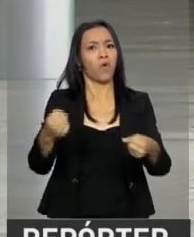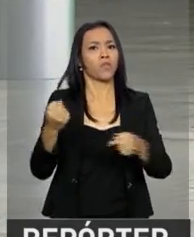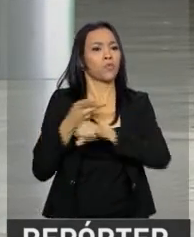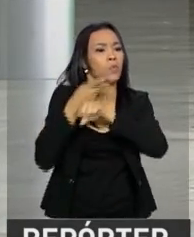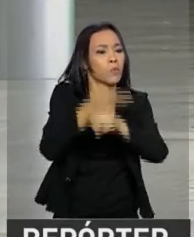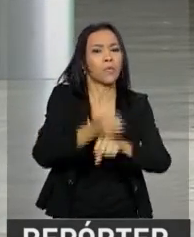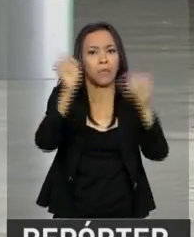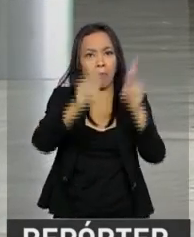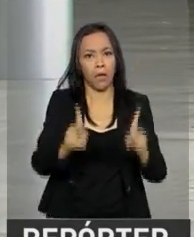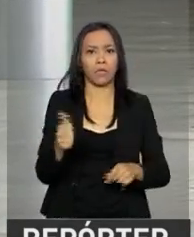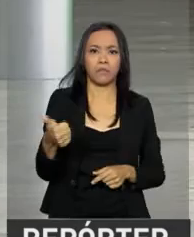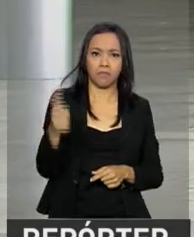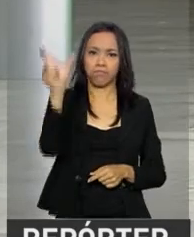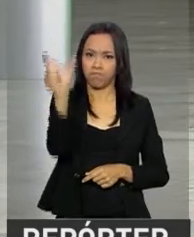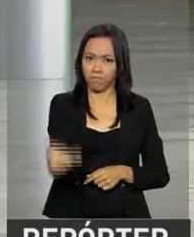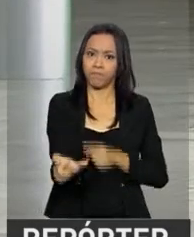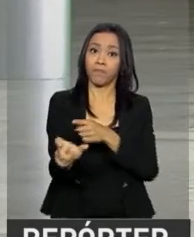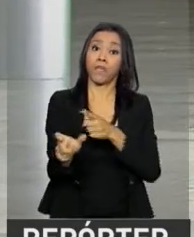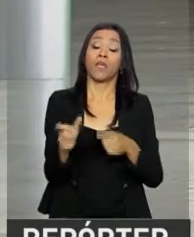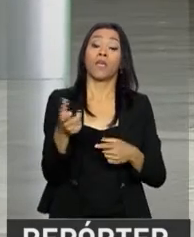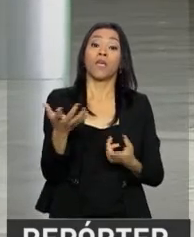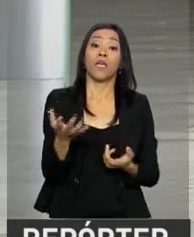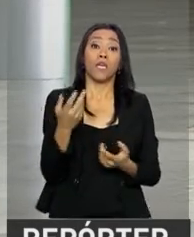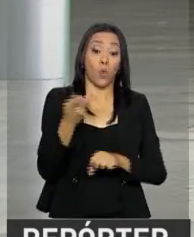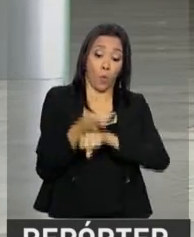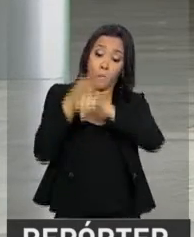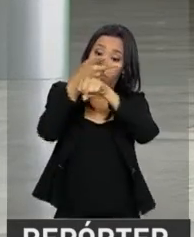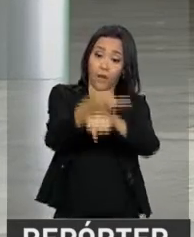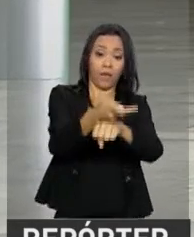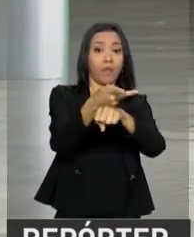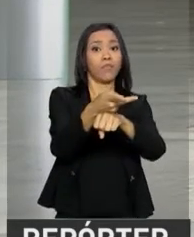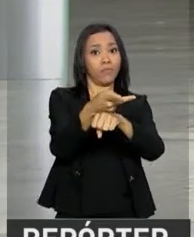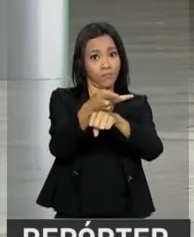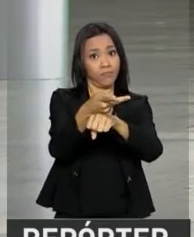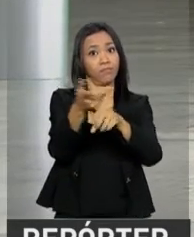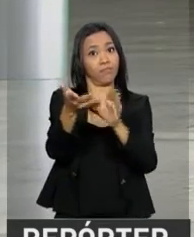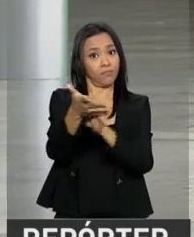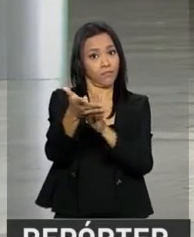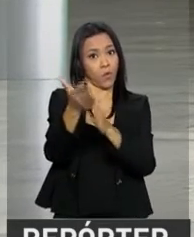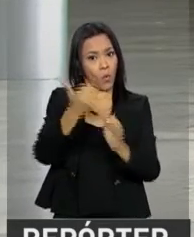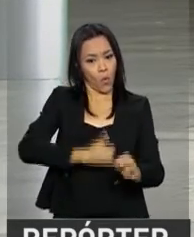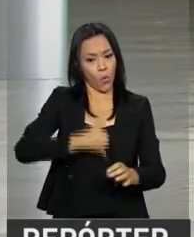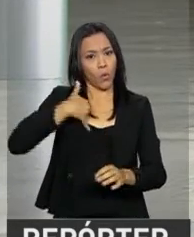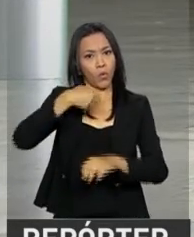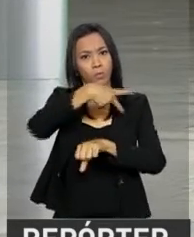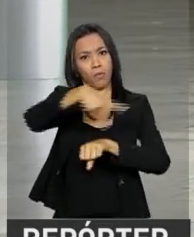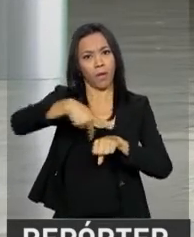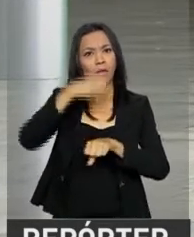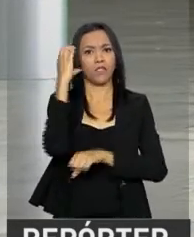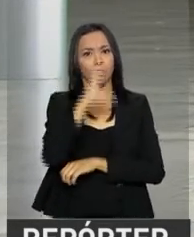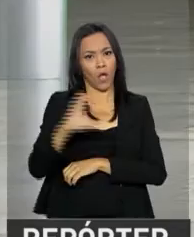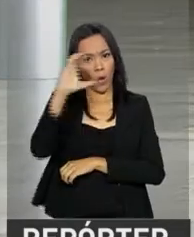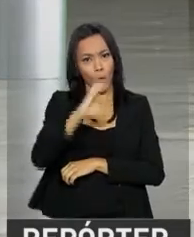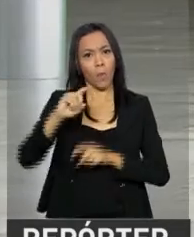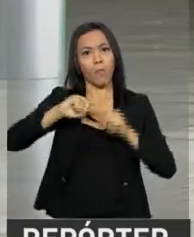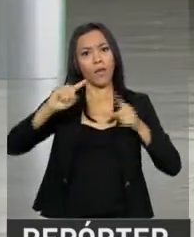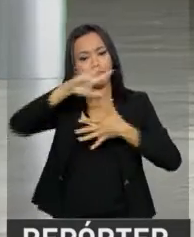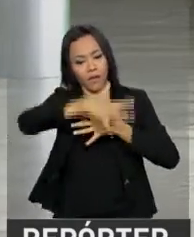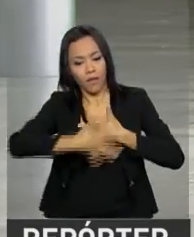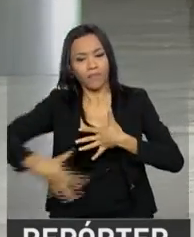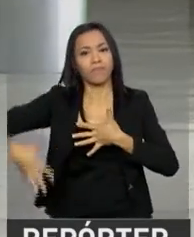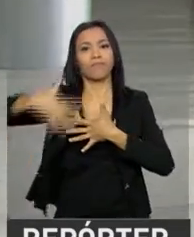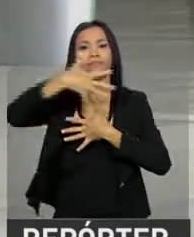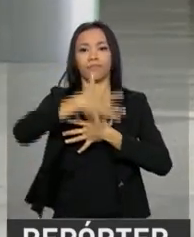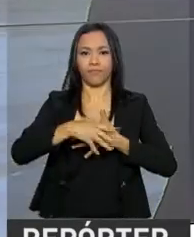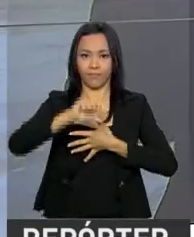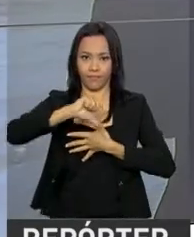e, segundo o presidente, o prêmio é um orgulho não só para os colombianos, mas para toda a região. Zé Luiz, com